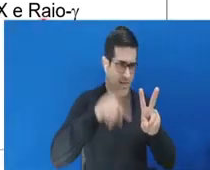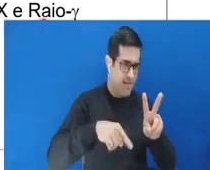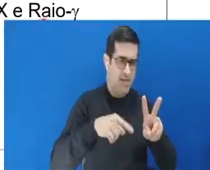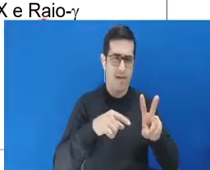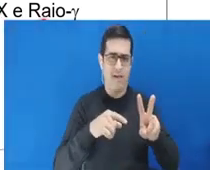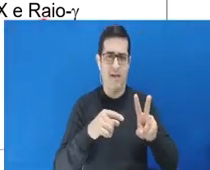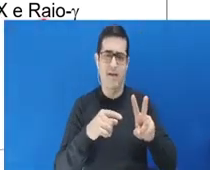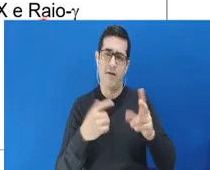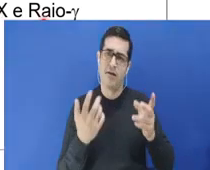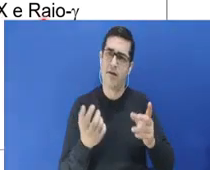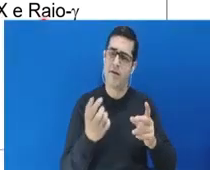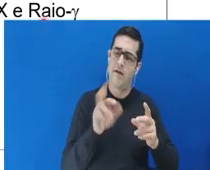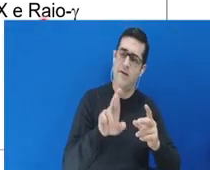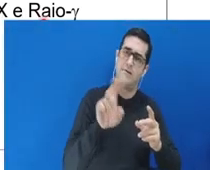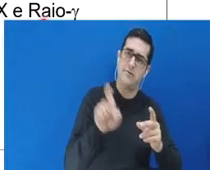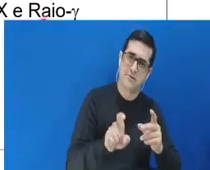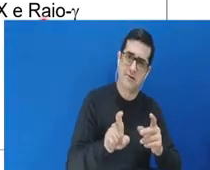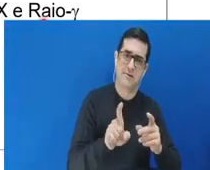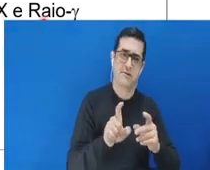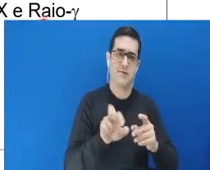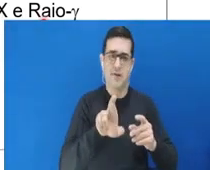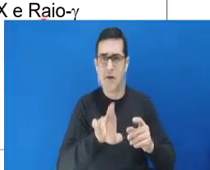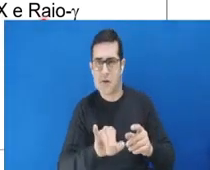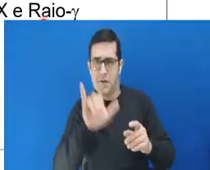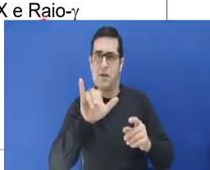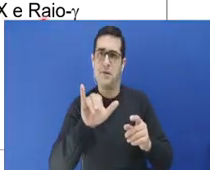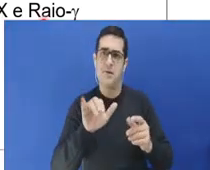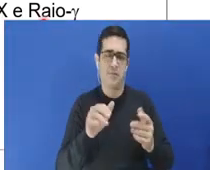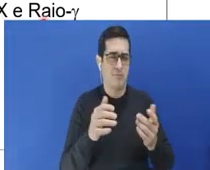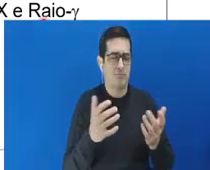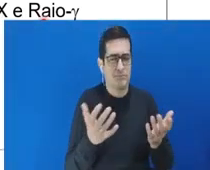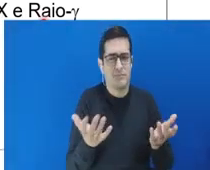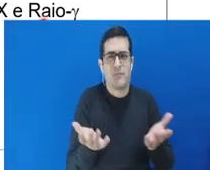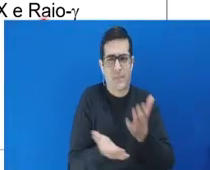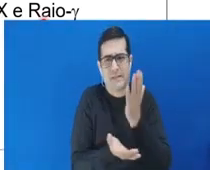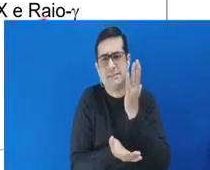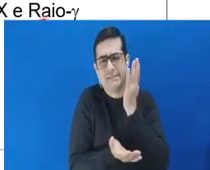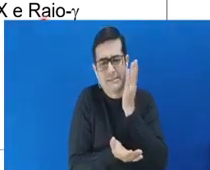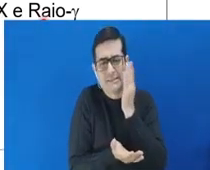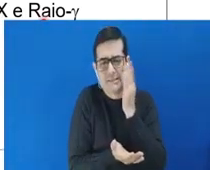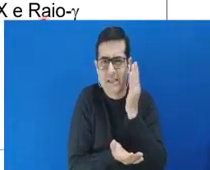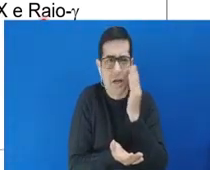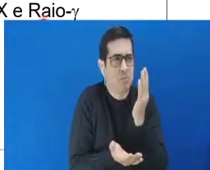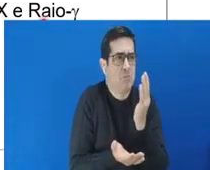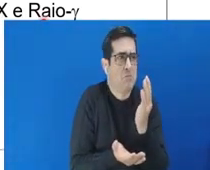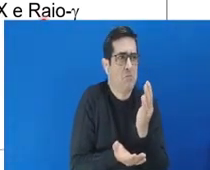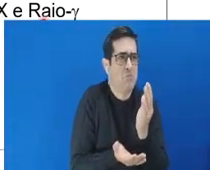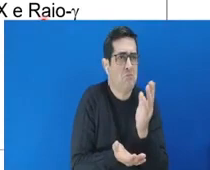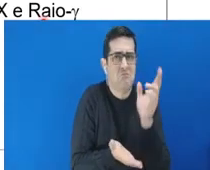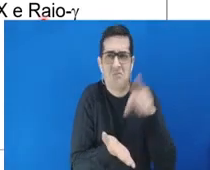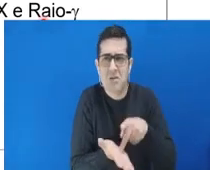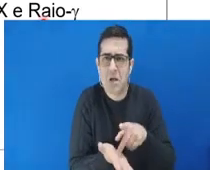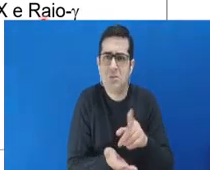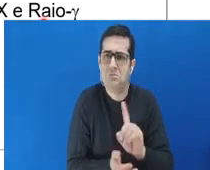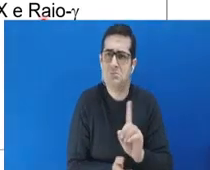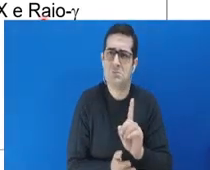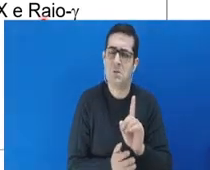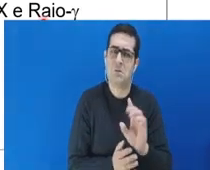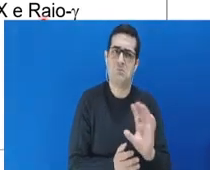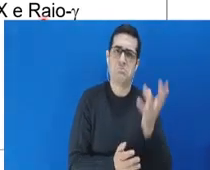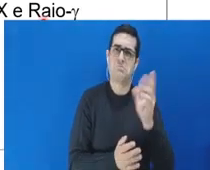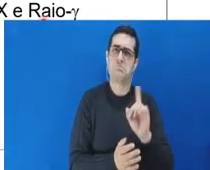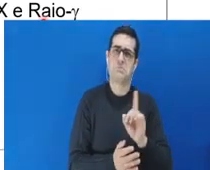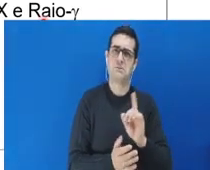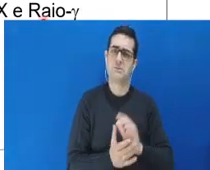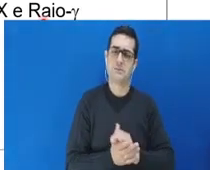raio gama, e isso sabe-se que experimentalmente não é o que ocorre. Então, com isso,